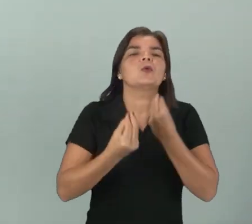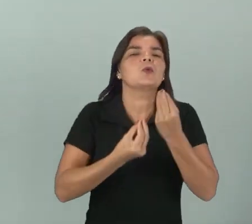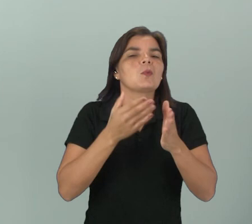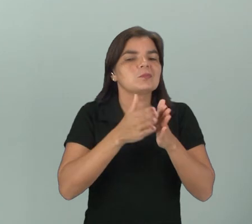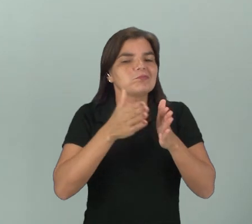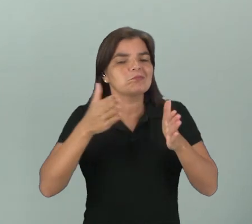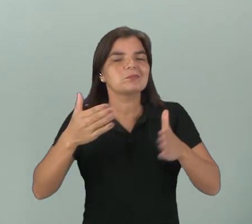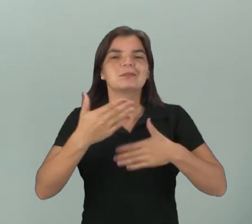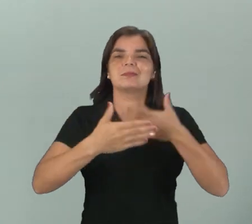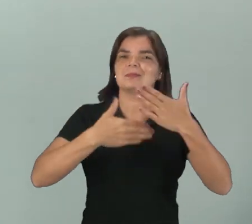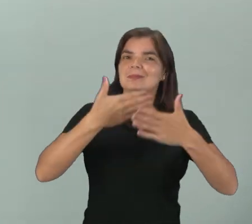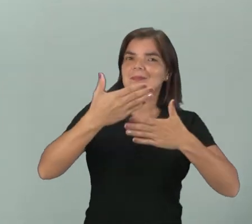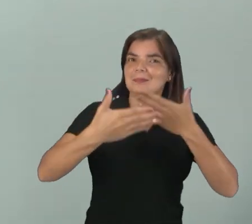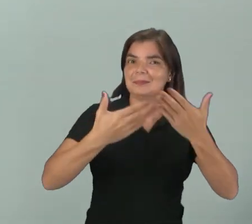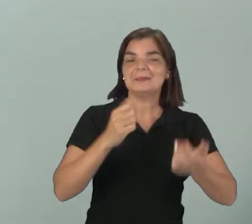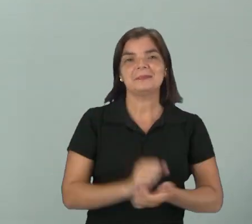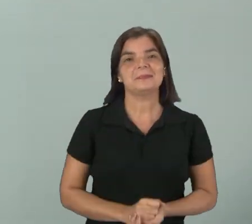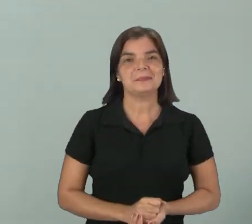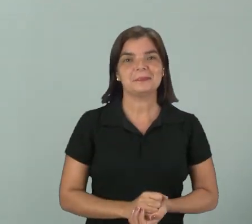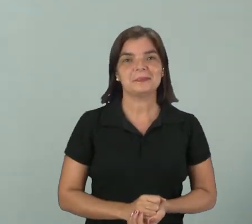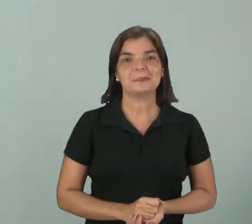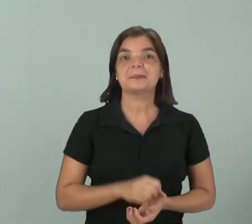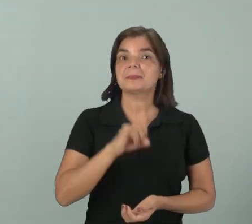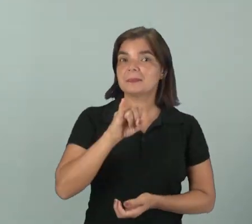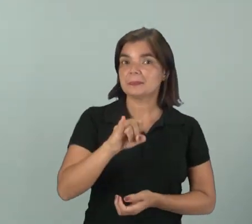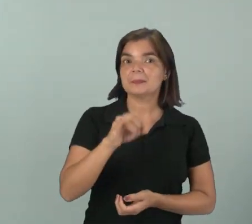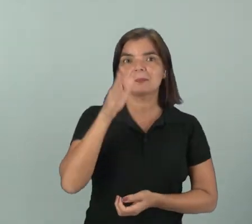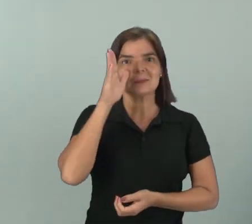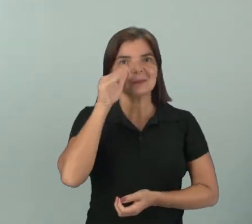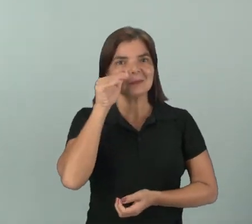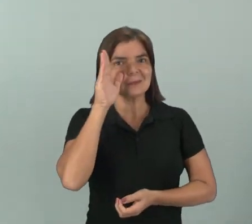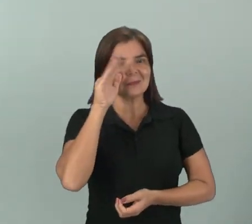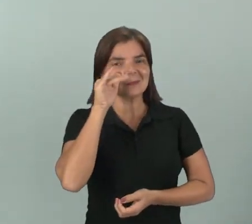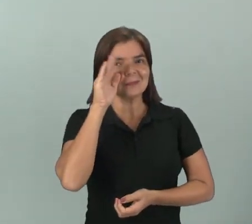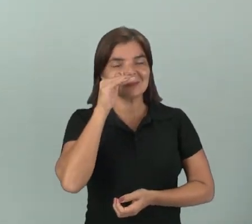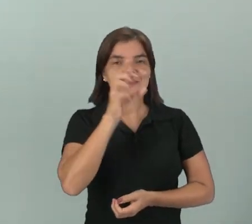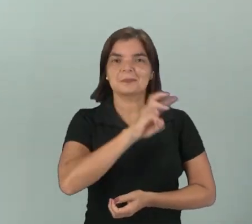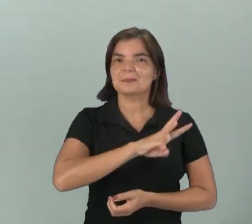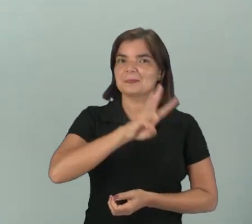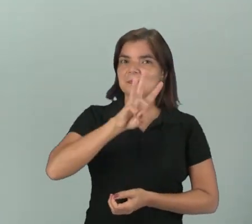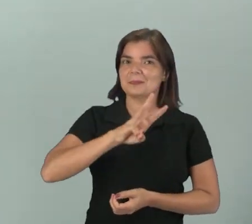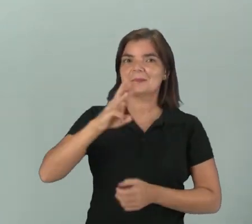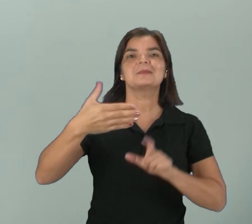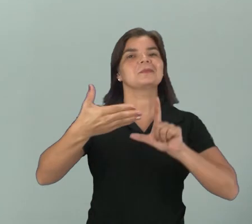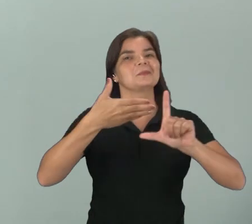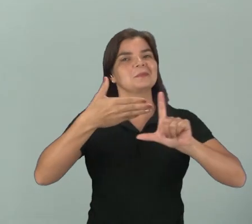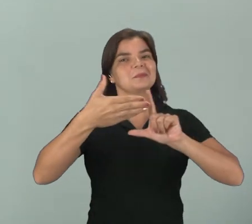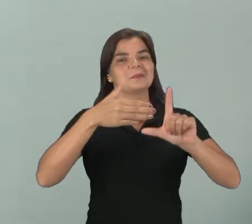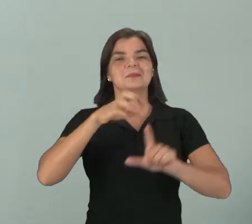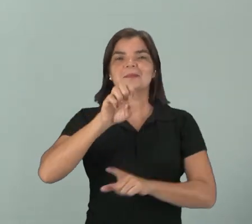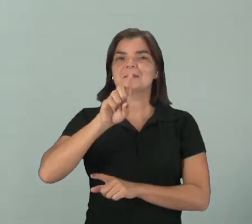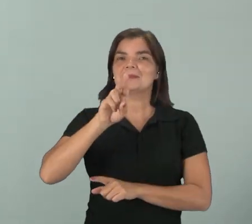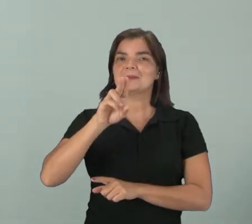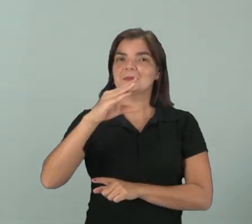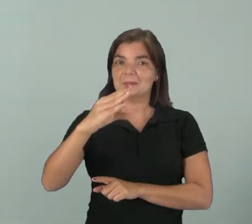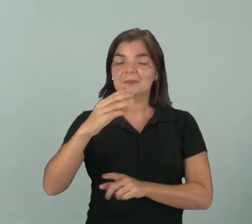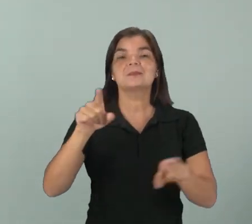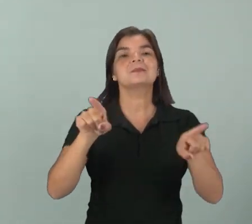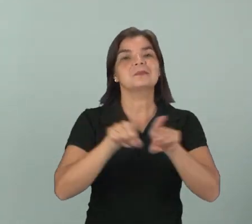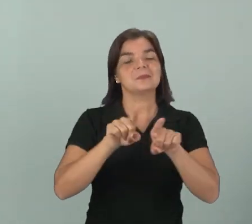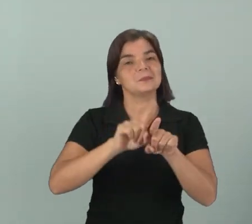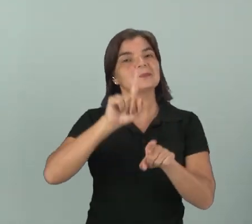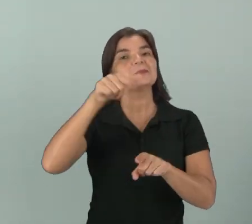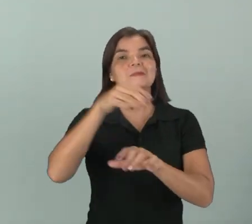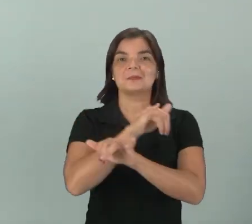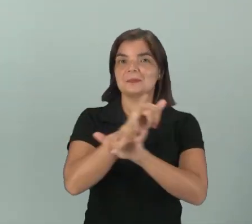foi o processo de evolução dela. E, se tiver curiosidade, acesse as plataformas digitais e você vai encontrar